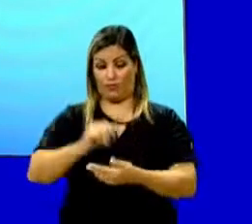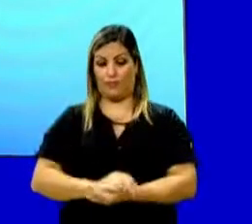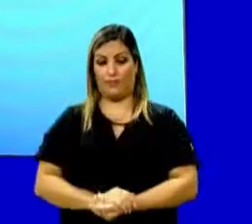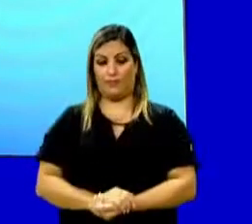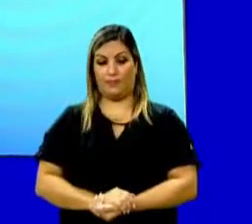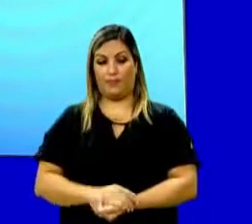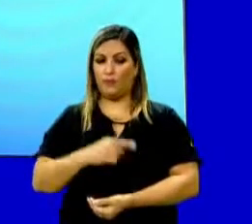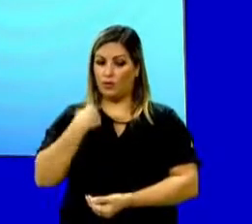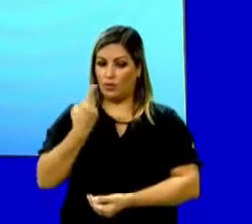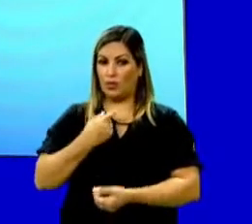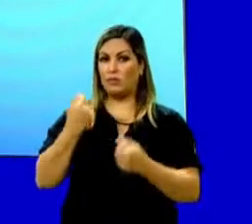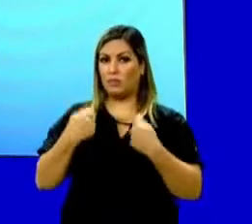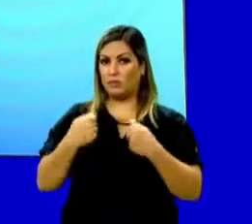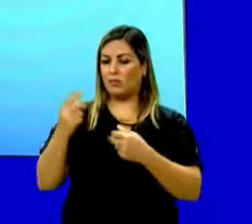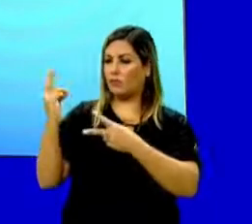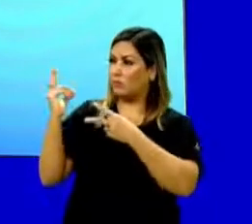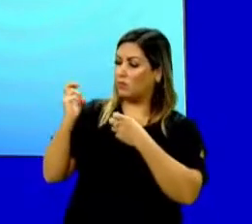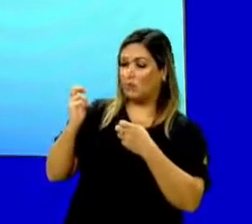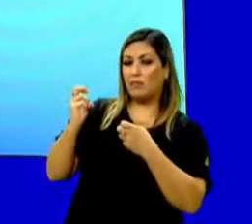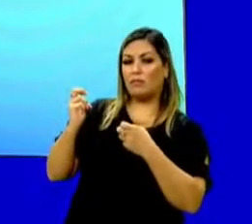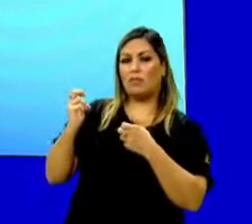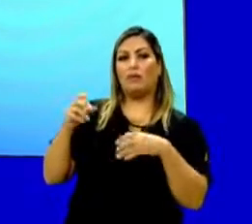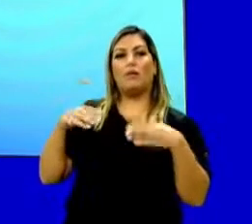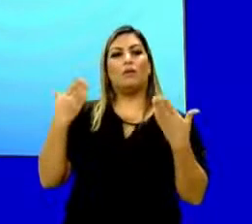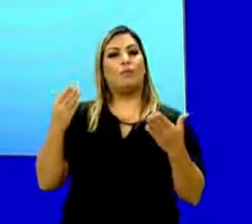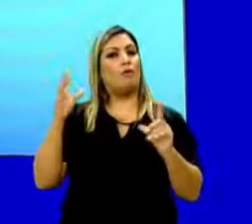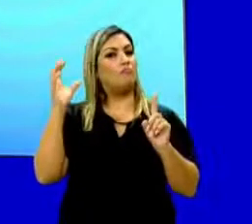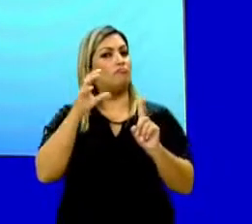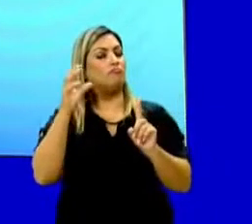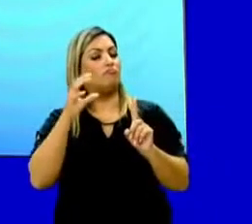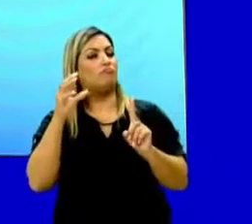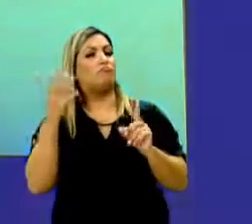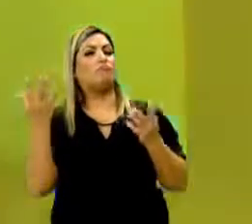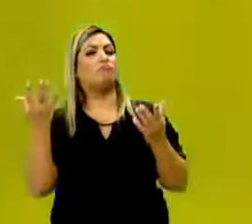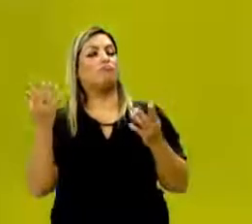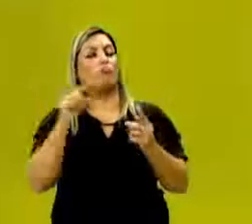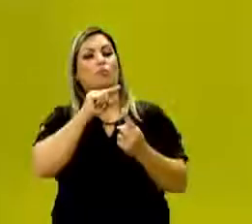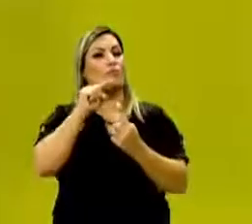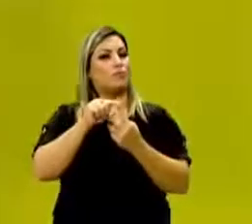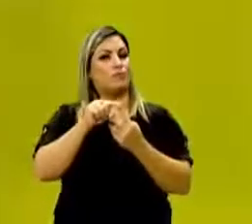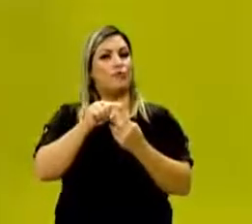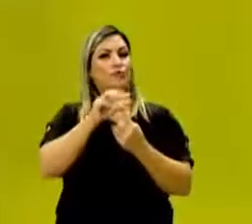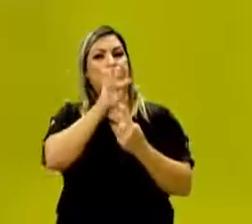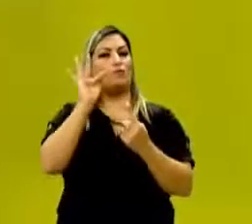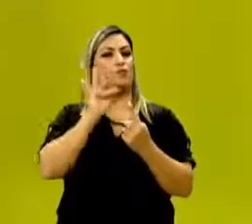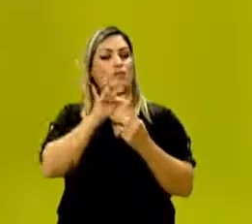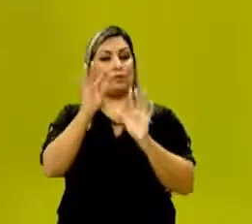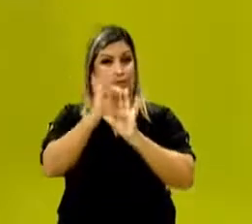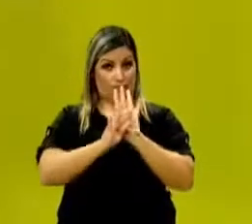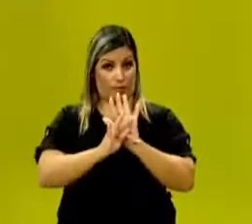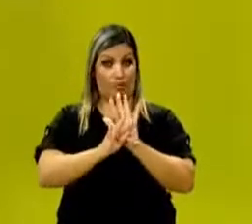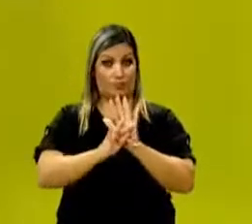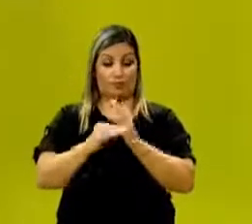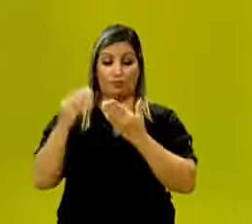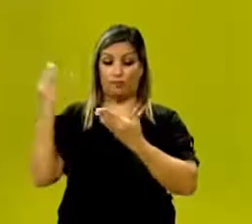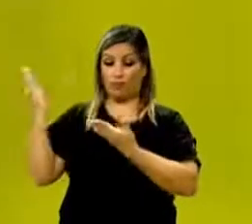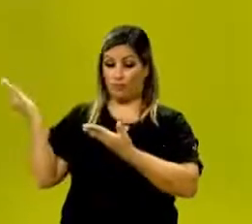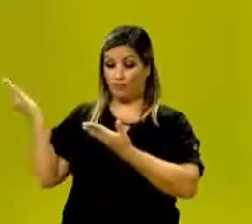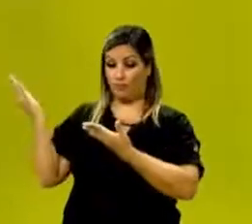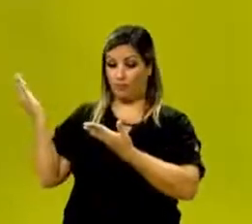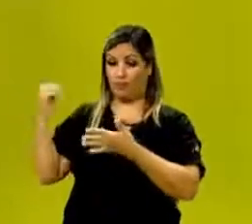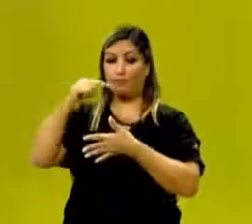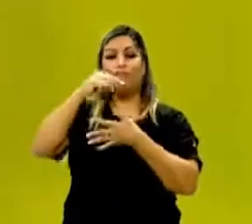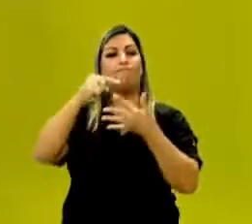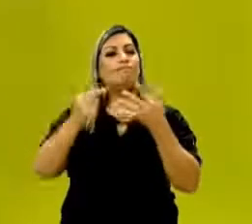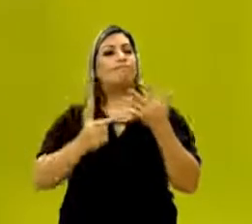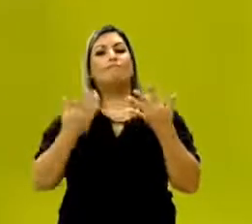Então, a gente precisa identificar, né, qual era a intenção, qual é a finalidade desse texto. Nesse caso, nós temos